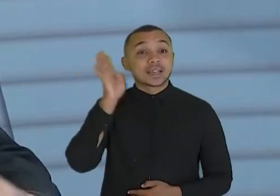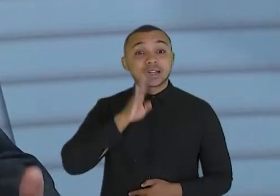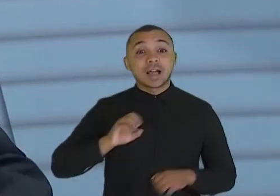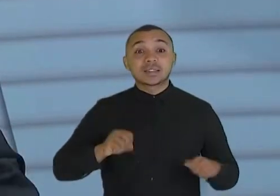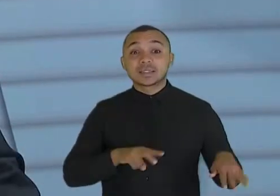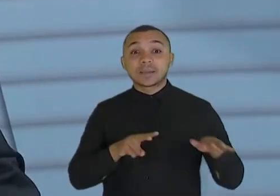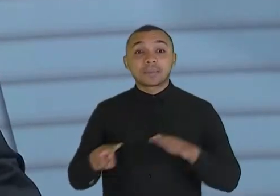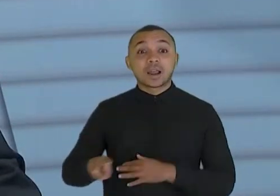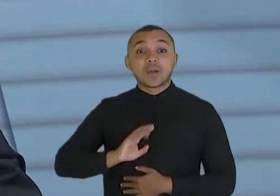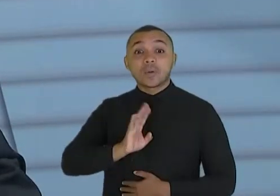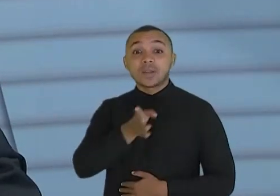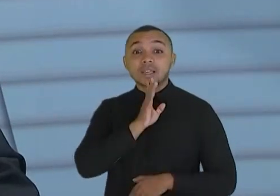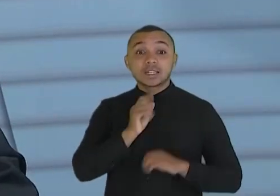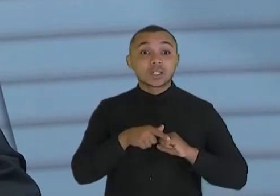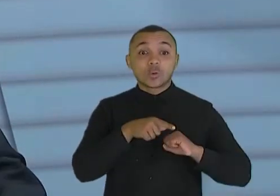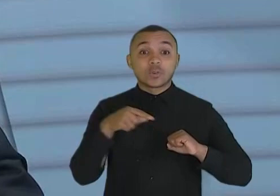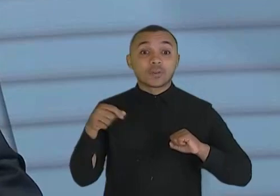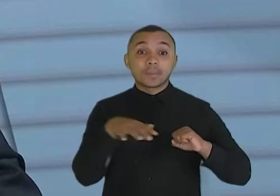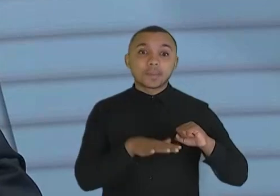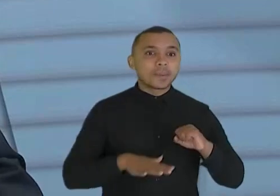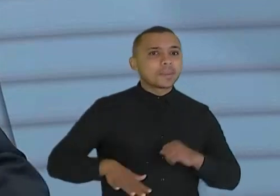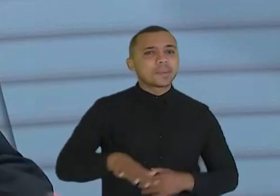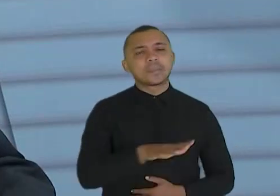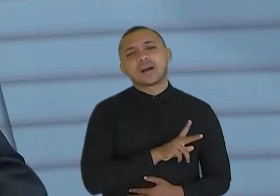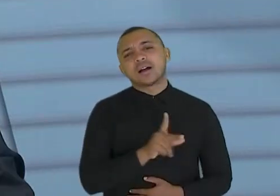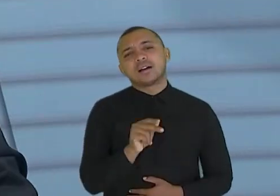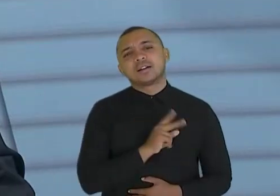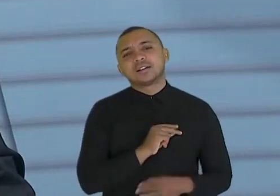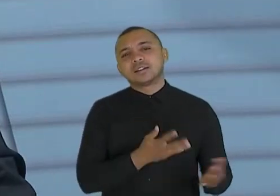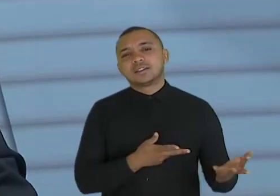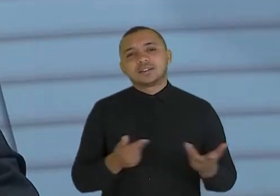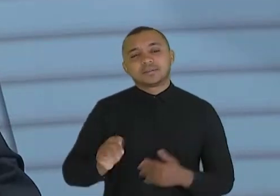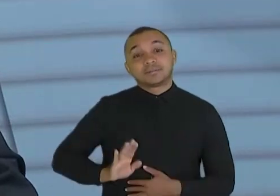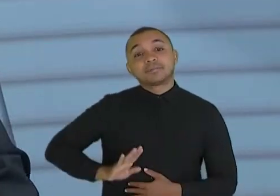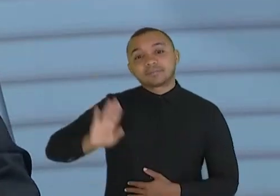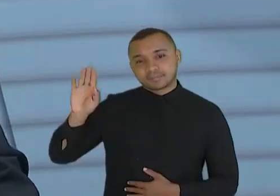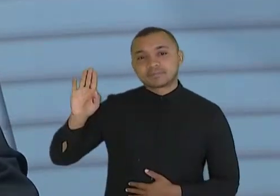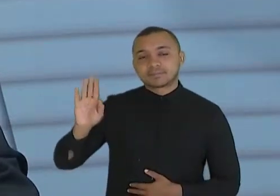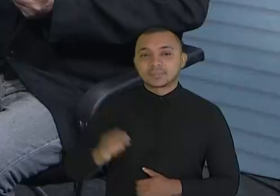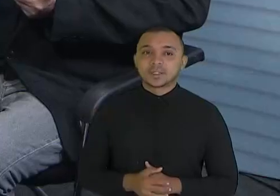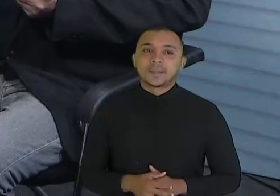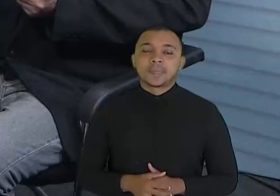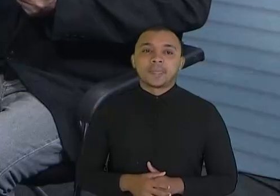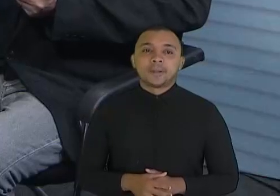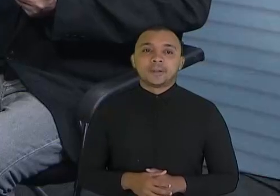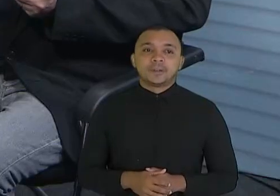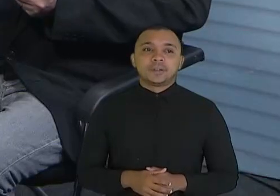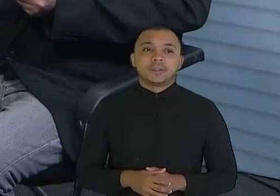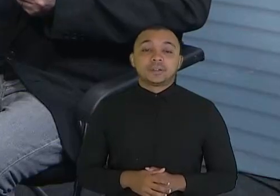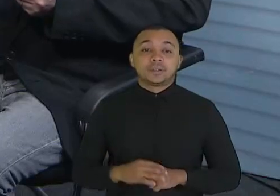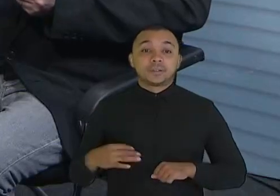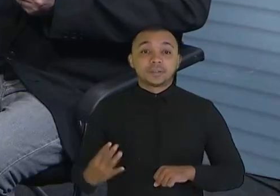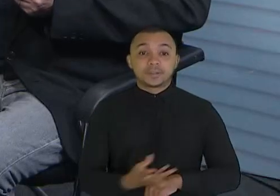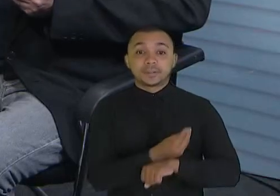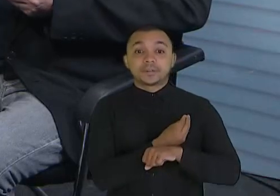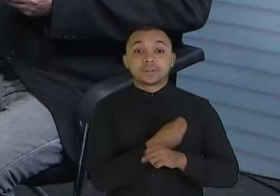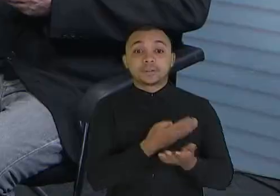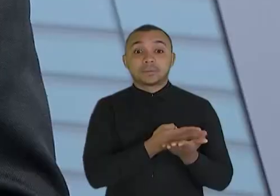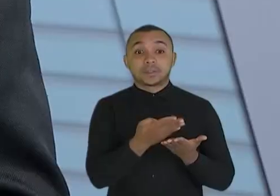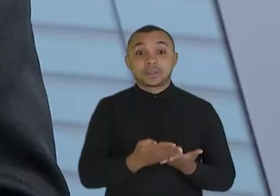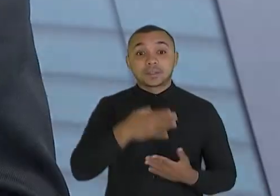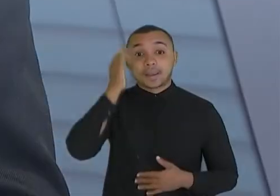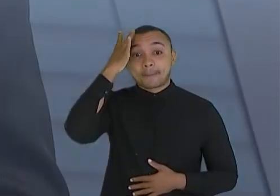né? E conheça a Unifor. É um ambiente sensacional e conte conosco, estamos sempre aqui. Muito obrigado. Bom, o evento começa exatamente